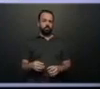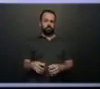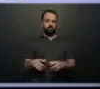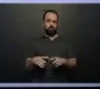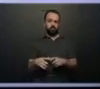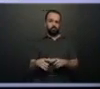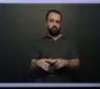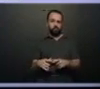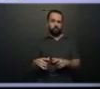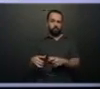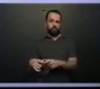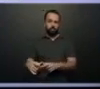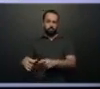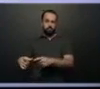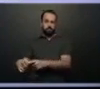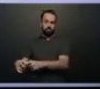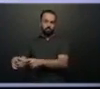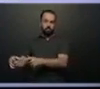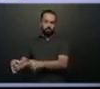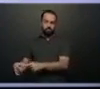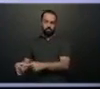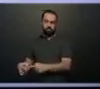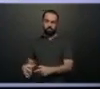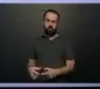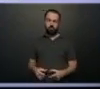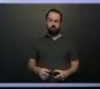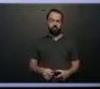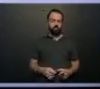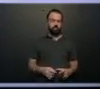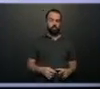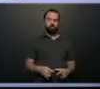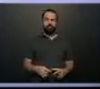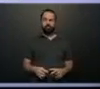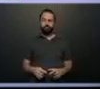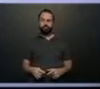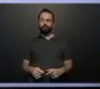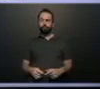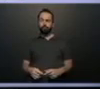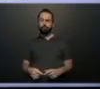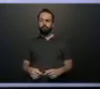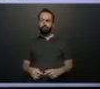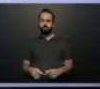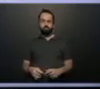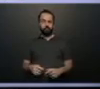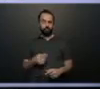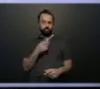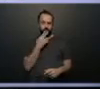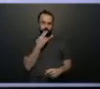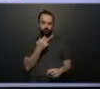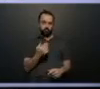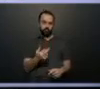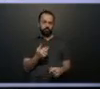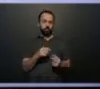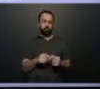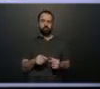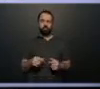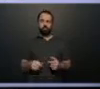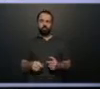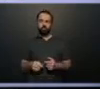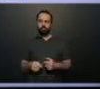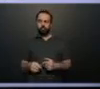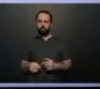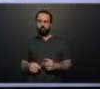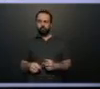regiões onde você separa, né, o material de acordo aí com a cor e o exemplo